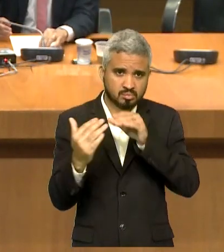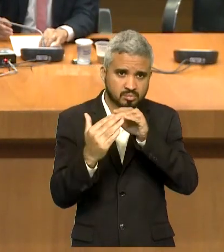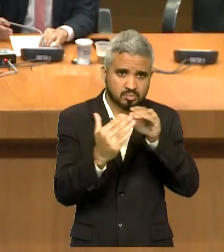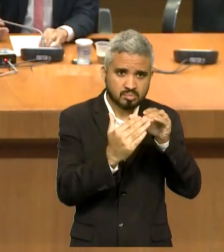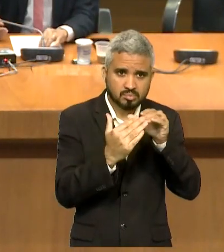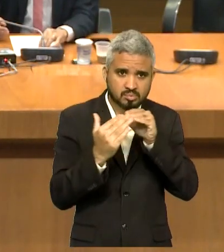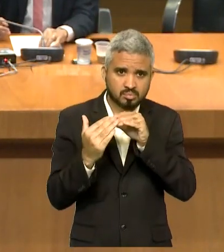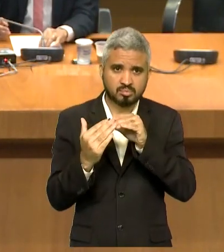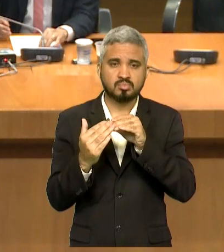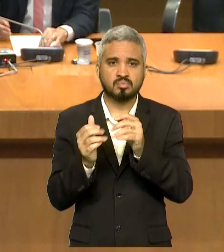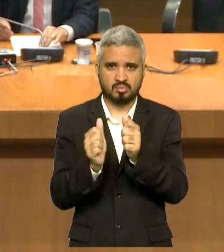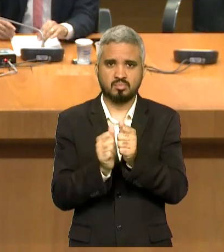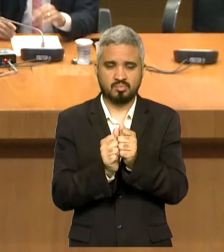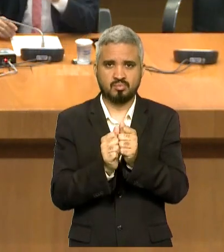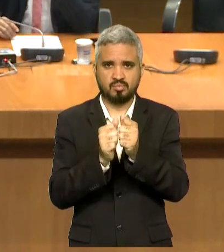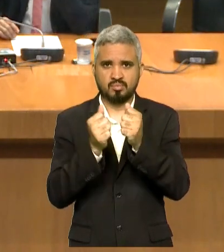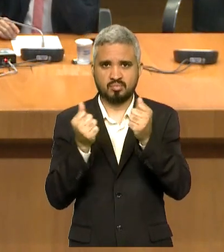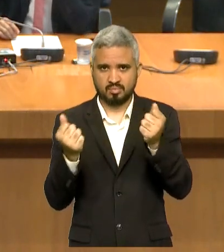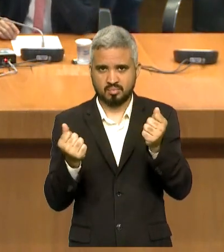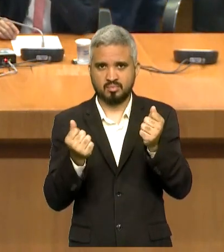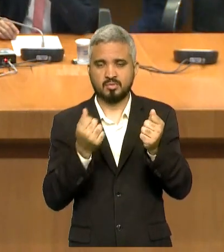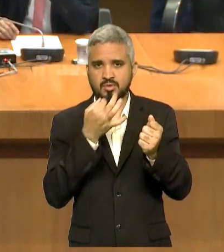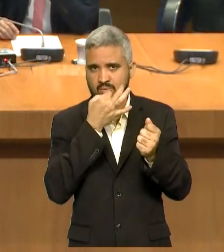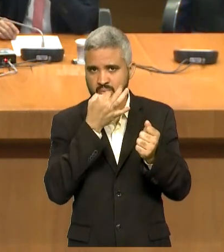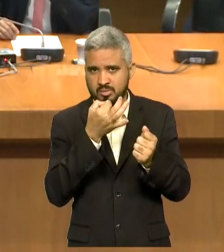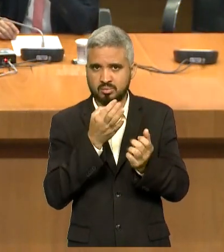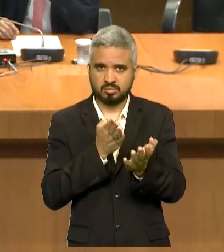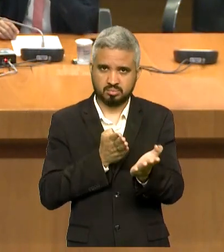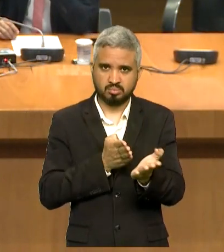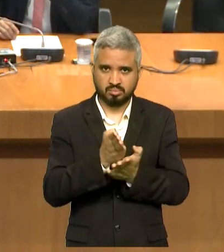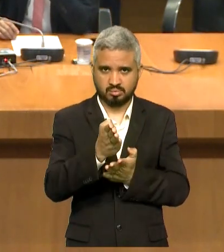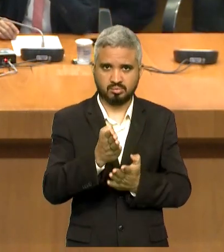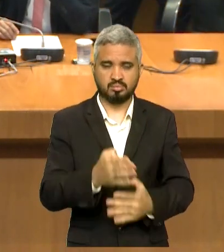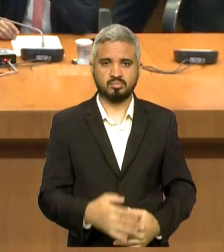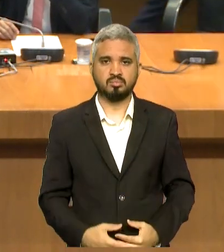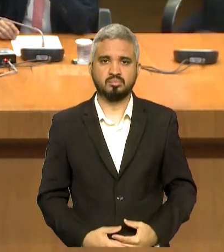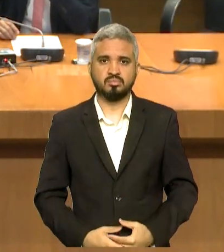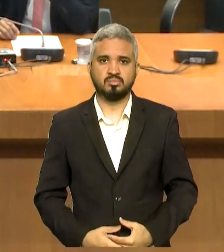ata considerada aprovada.